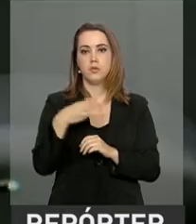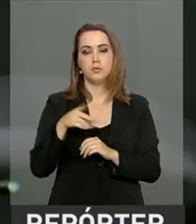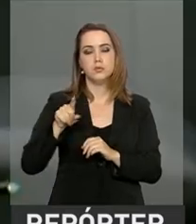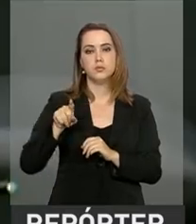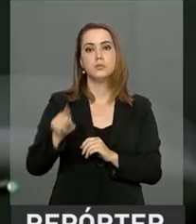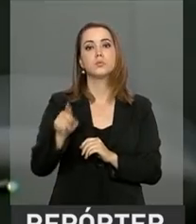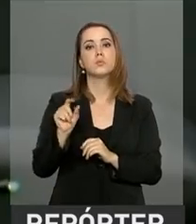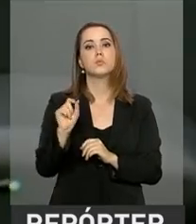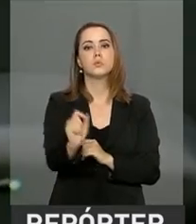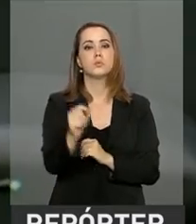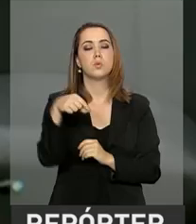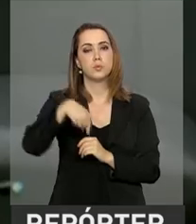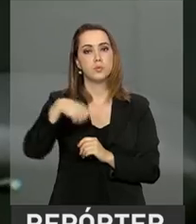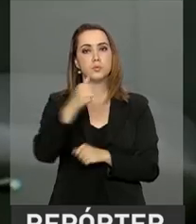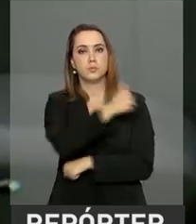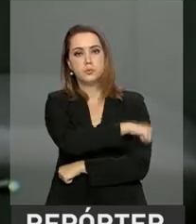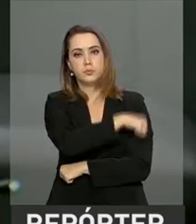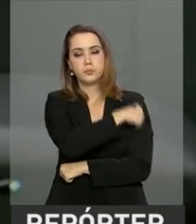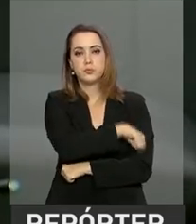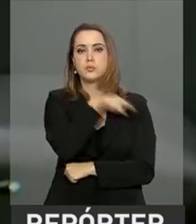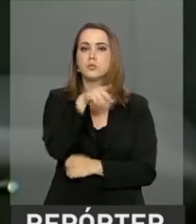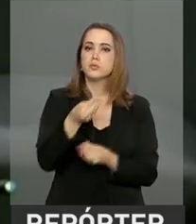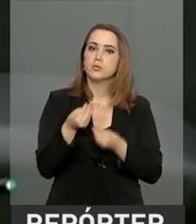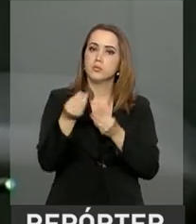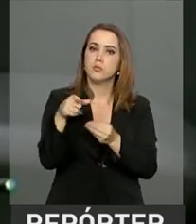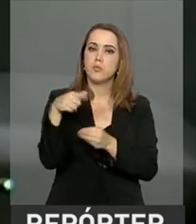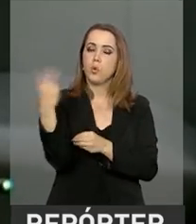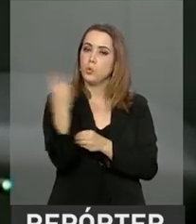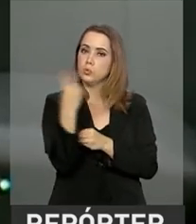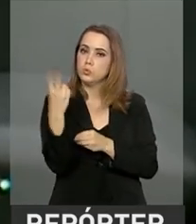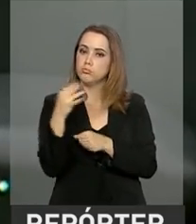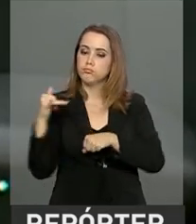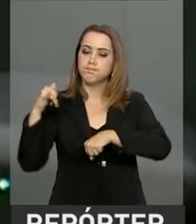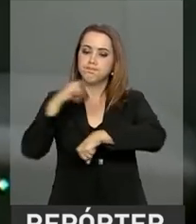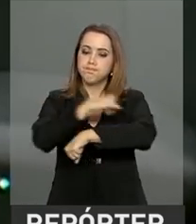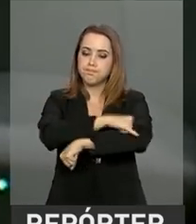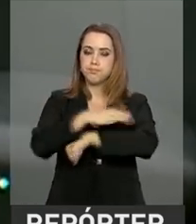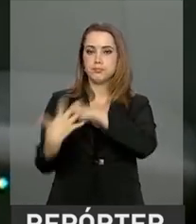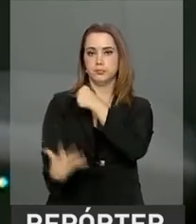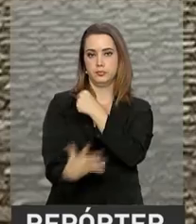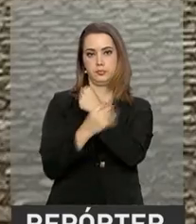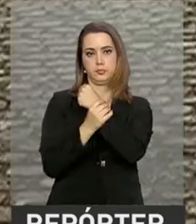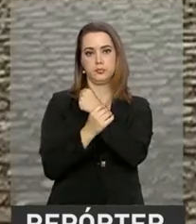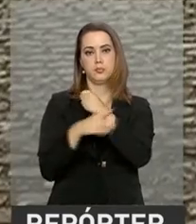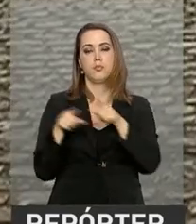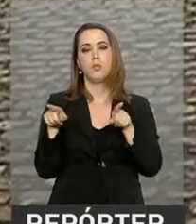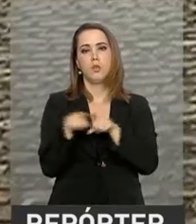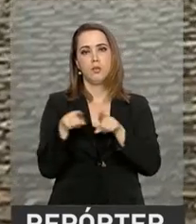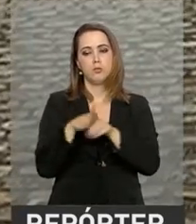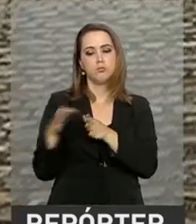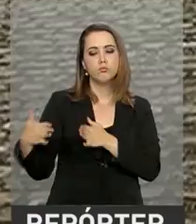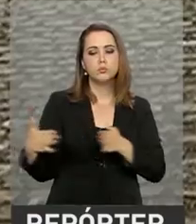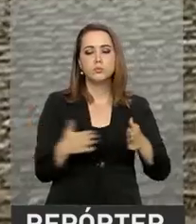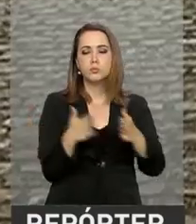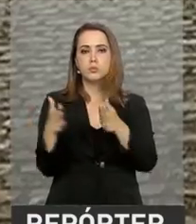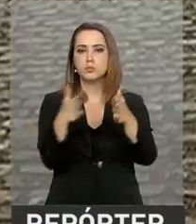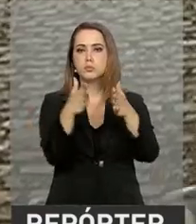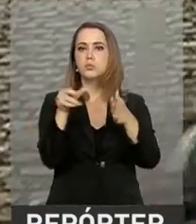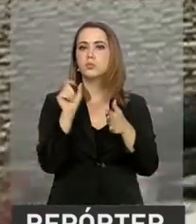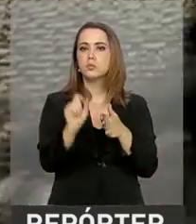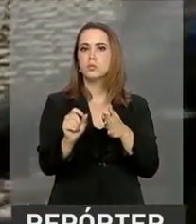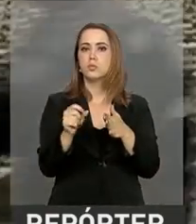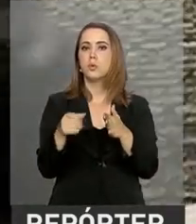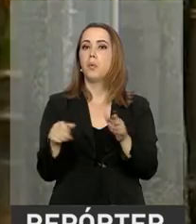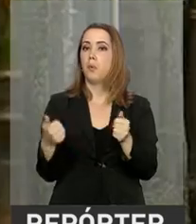Janeiro. Coube a eles, por exemplo, a segurança dos dois aeroportos do Rio e dos arredores deles, das vias expressas que passavam